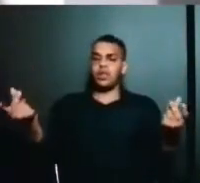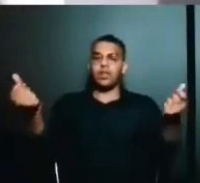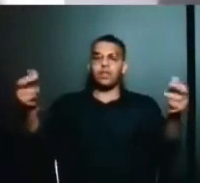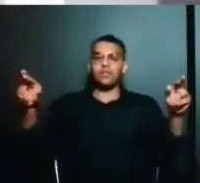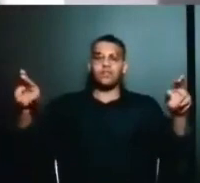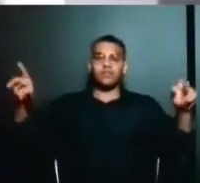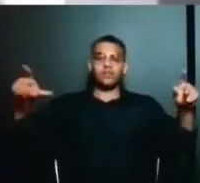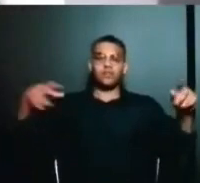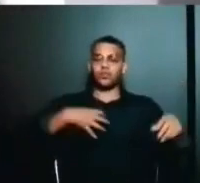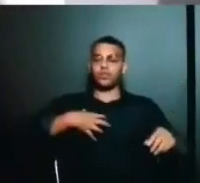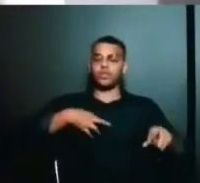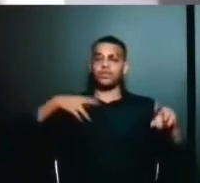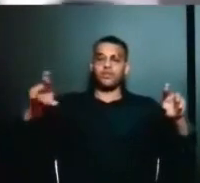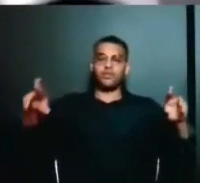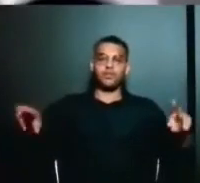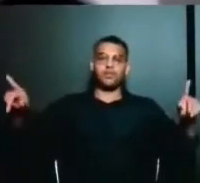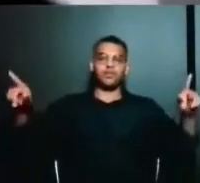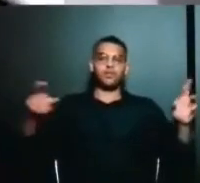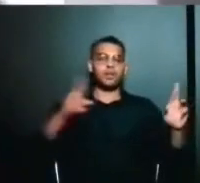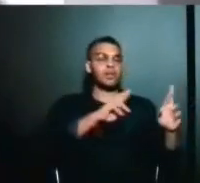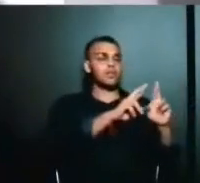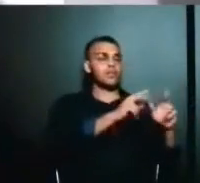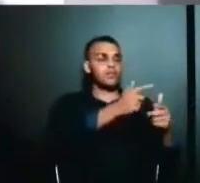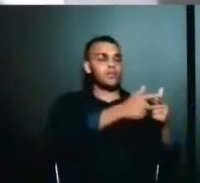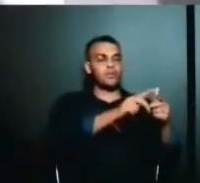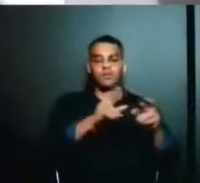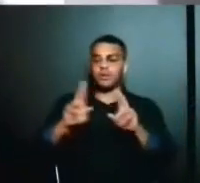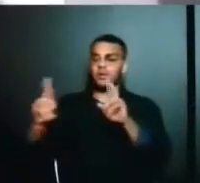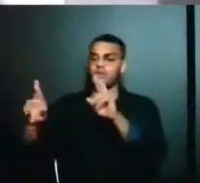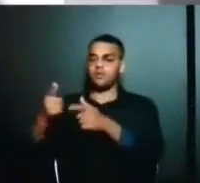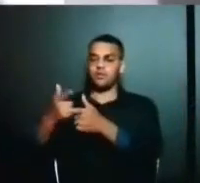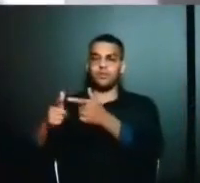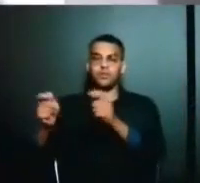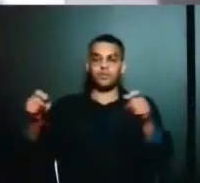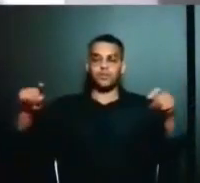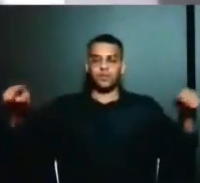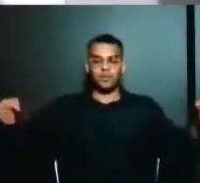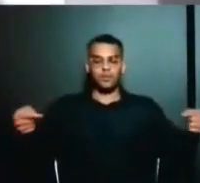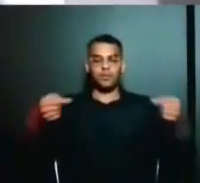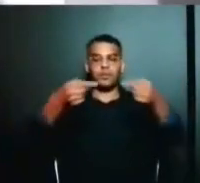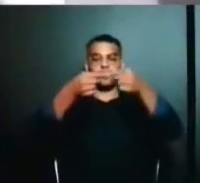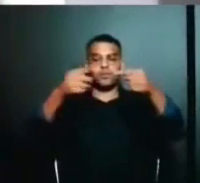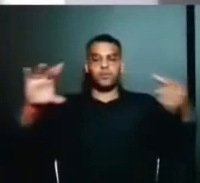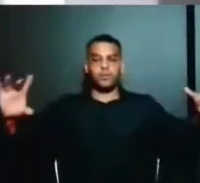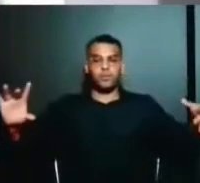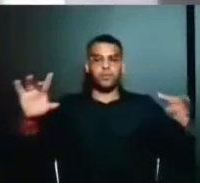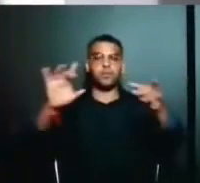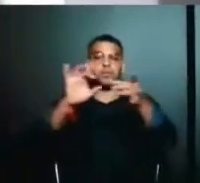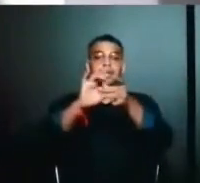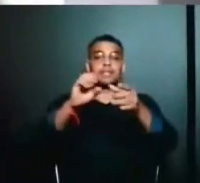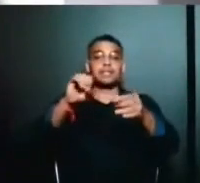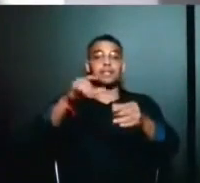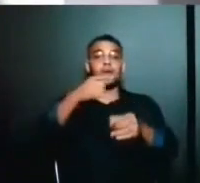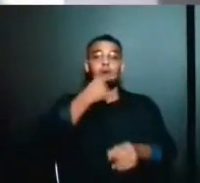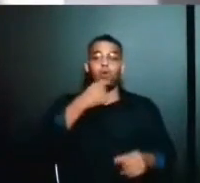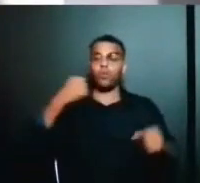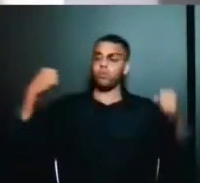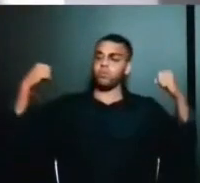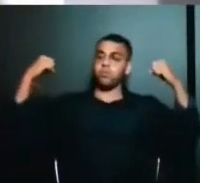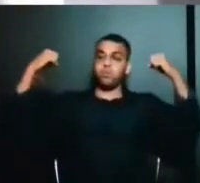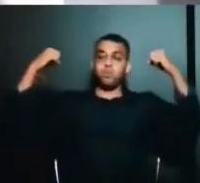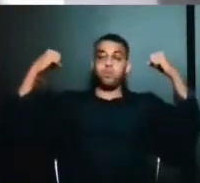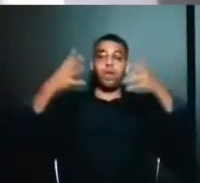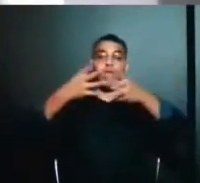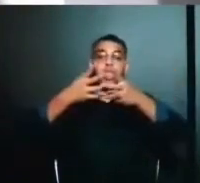resolver os problemas de maneira diferente, se complementar, se isso acabar, se os homens fortes da